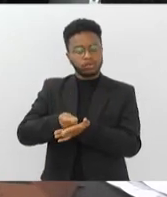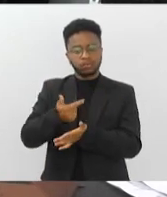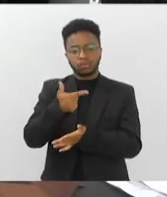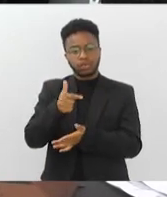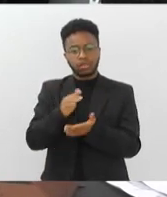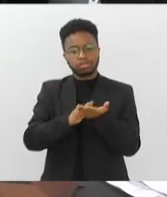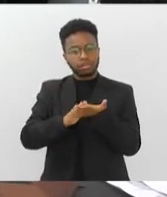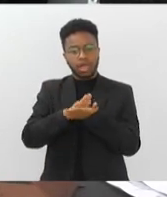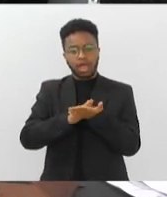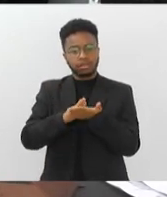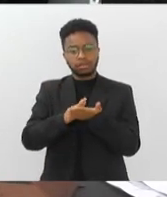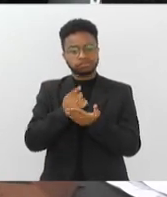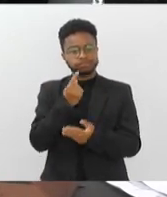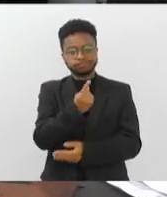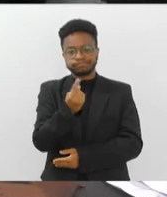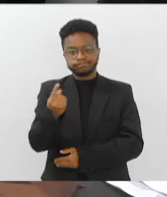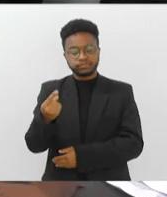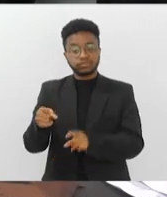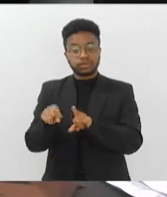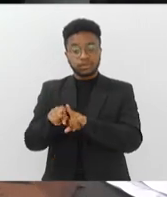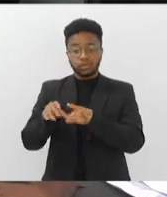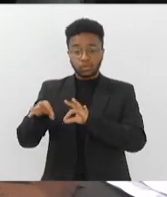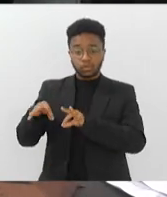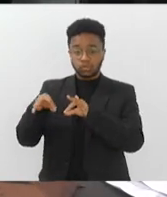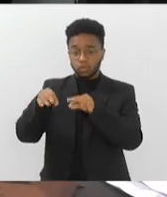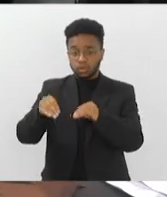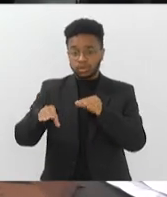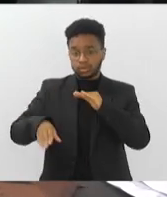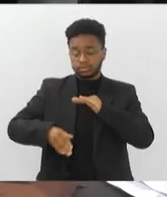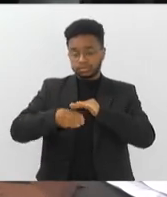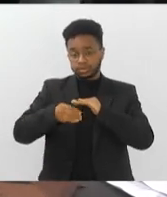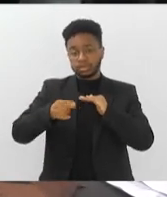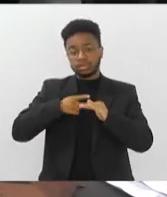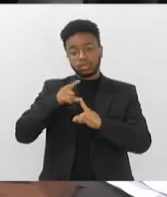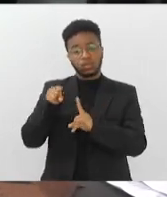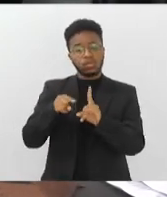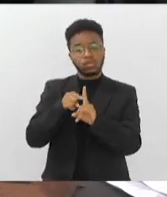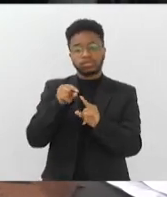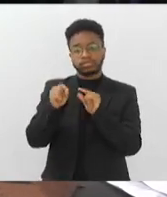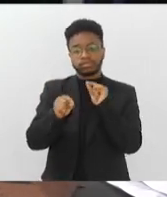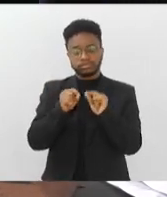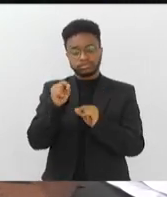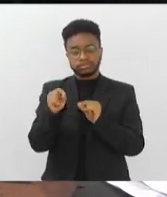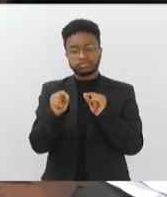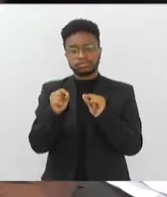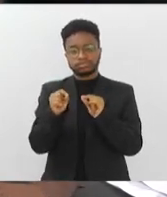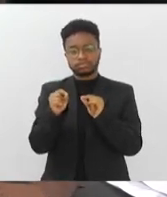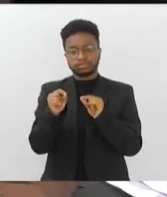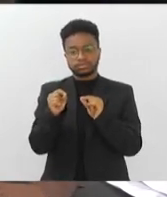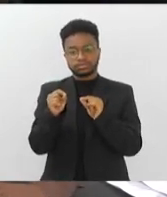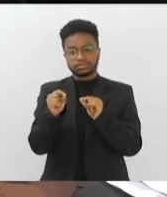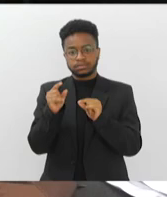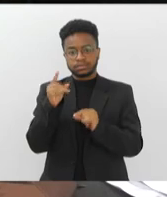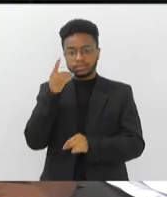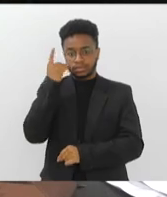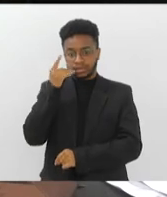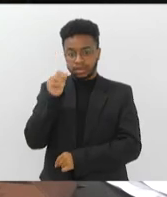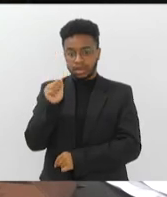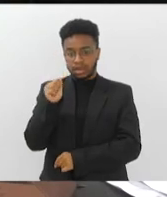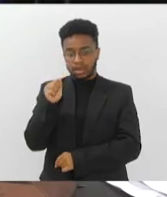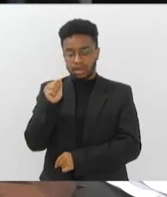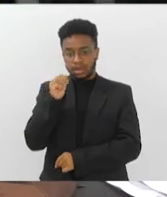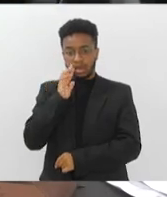individuais. E mais, todas elas têm um objetivo específico, deputada Amorim, deputado Luiz